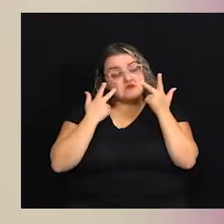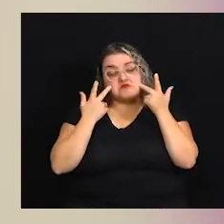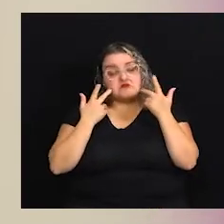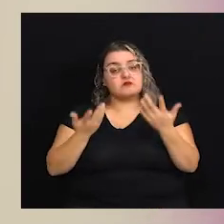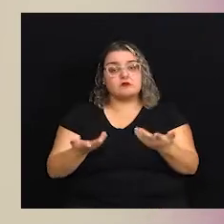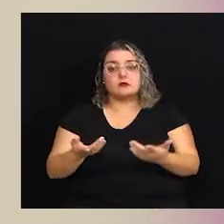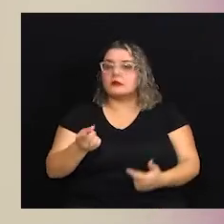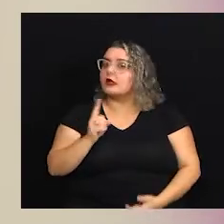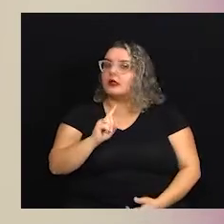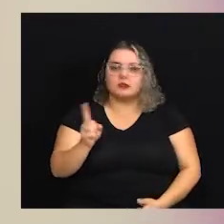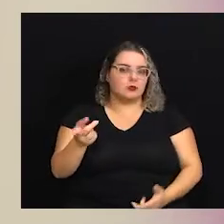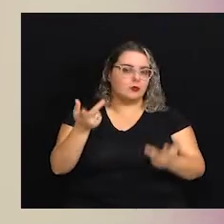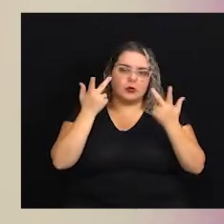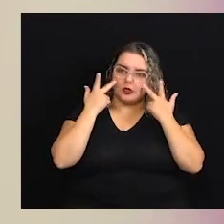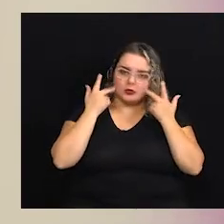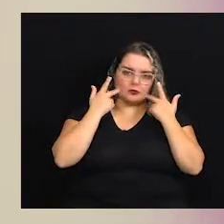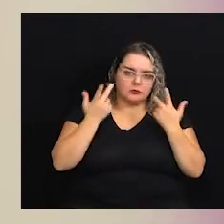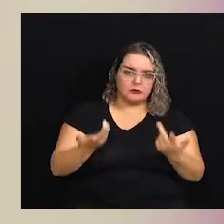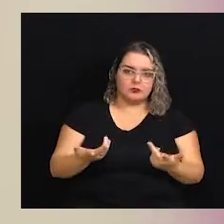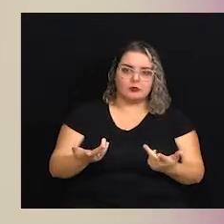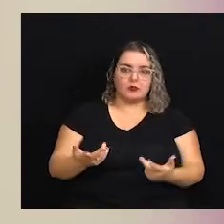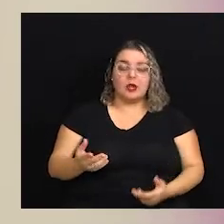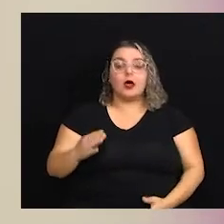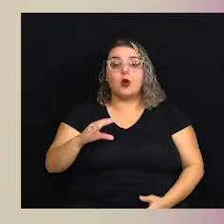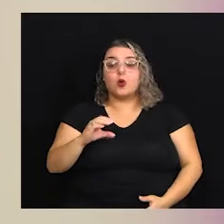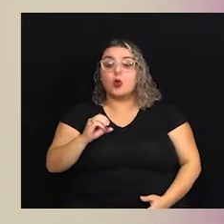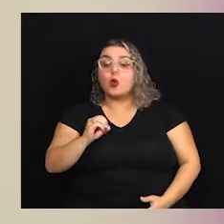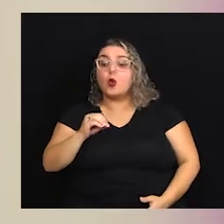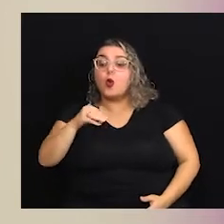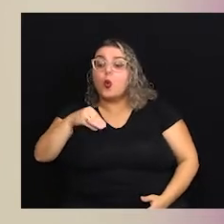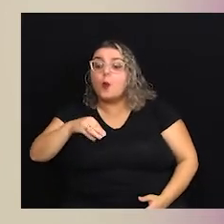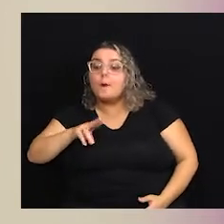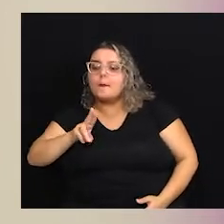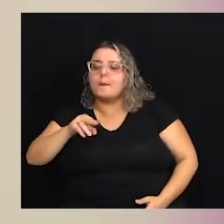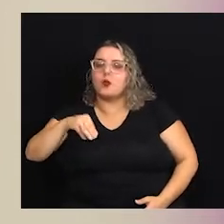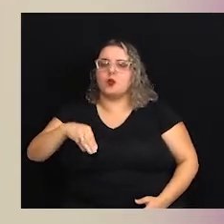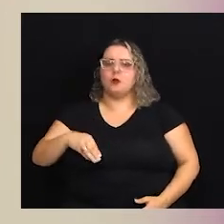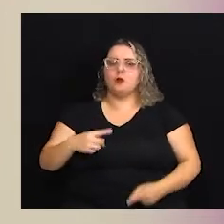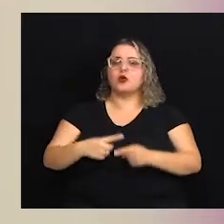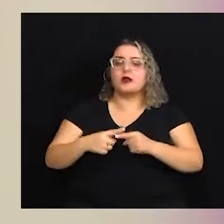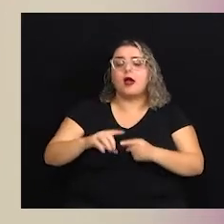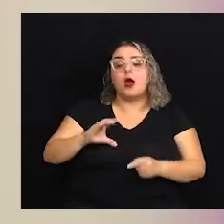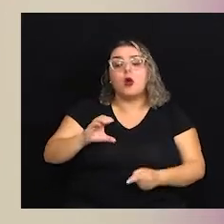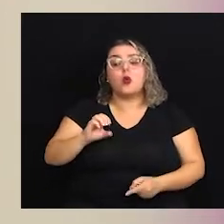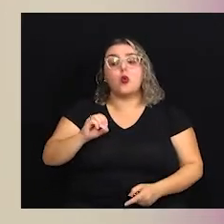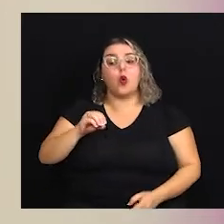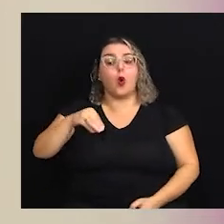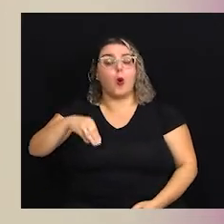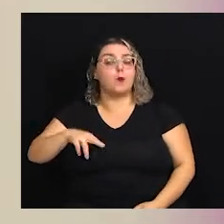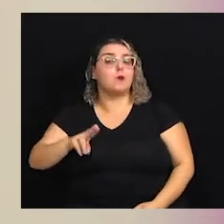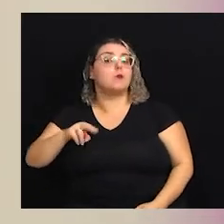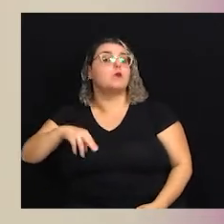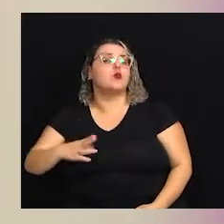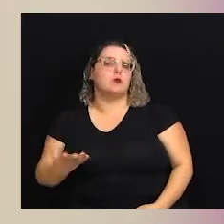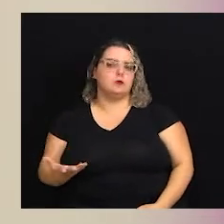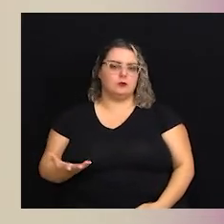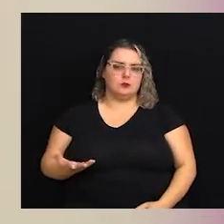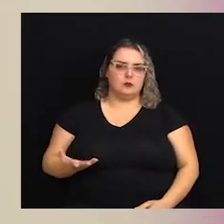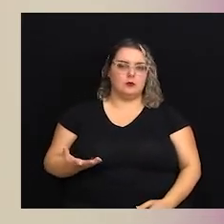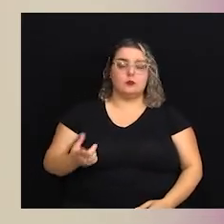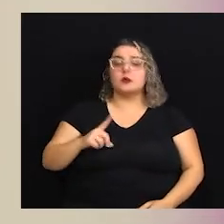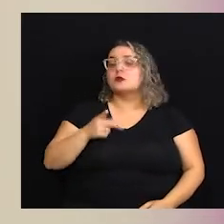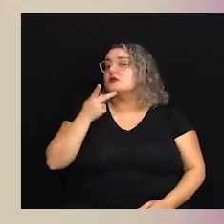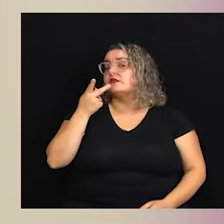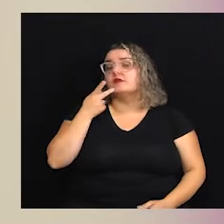acreditando que aquilo é normal. Só que não é normal, eu digo que é comum. E por que que é comum? Porque ainda não se